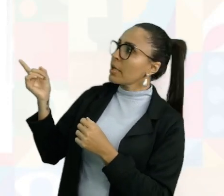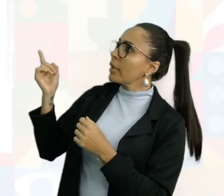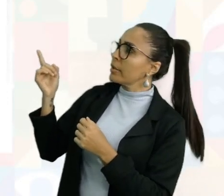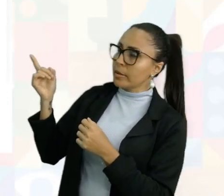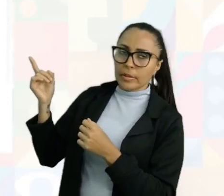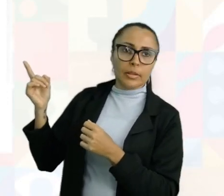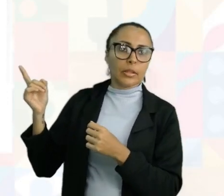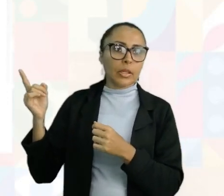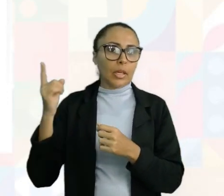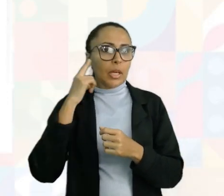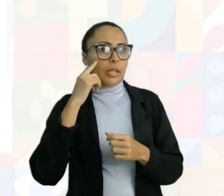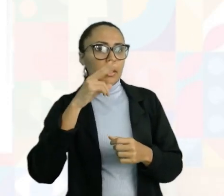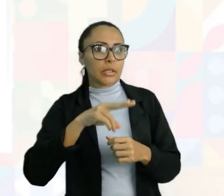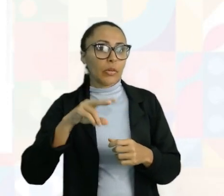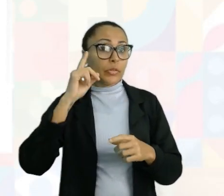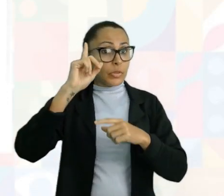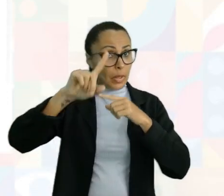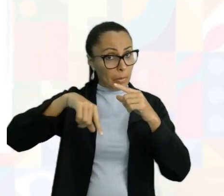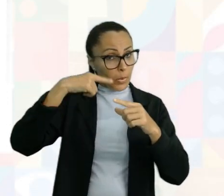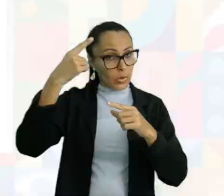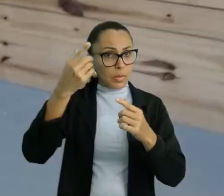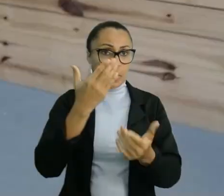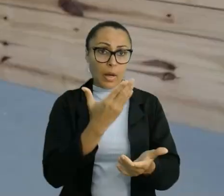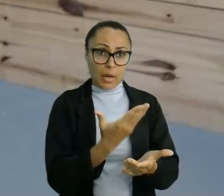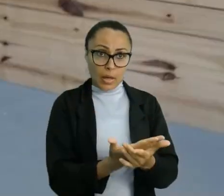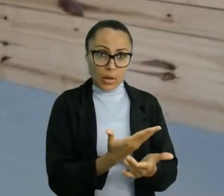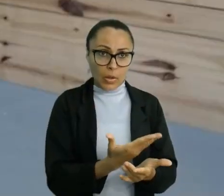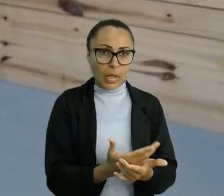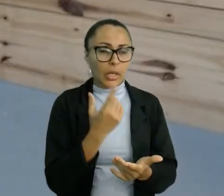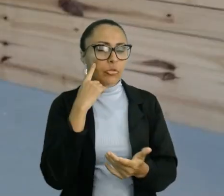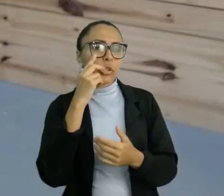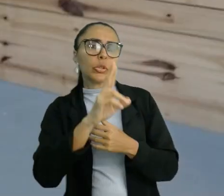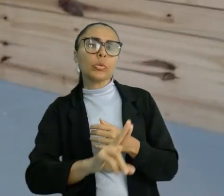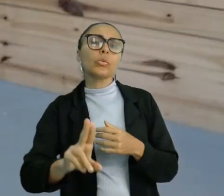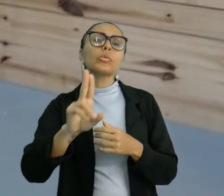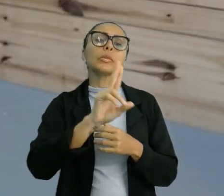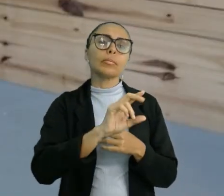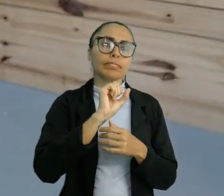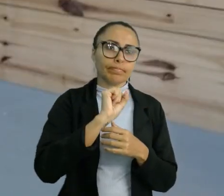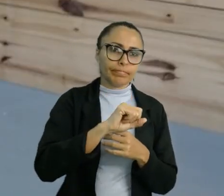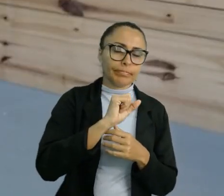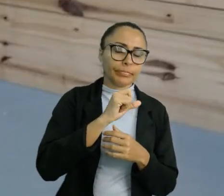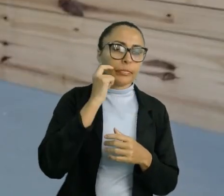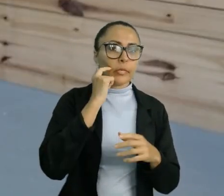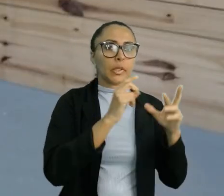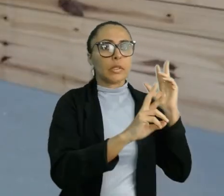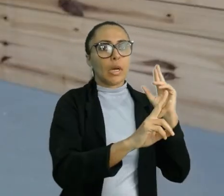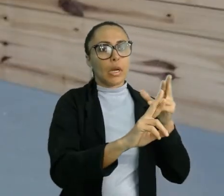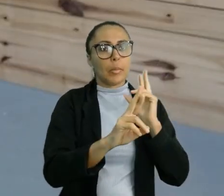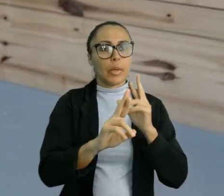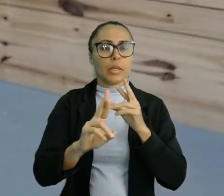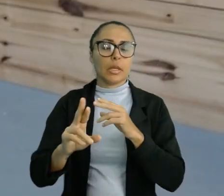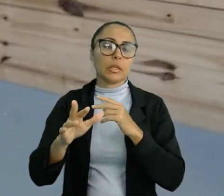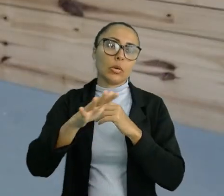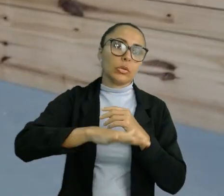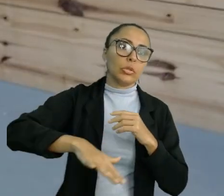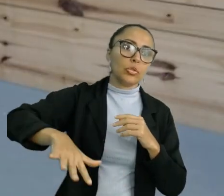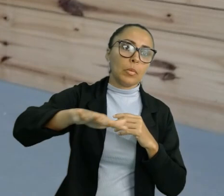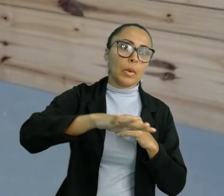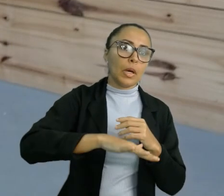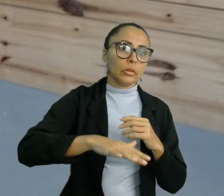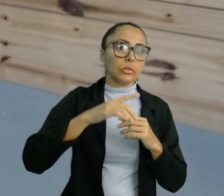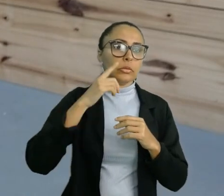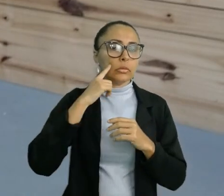complexas que serão vistas na próxima unidade, mas que a gente utiliza muito na representação de espaços, até mesmo em